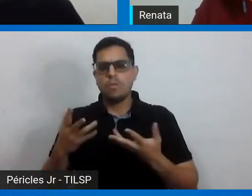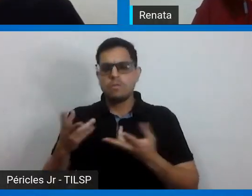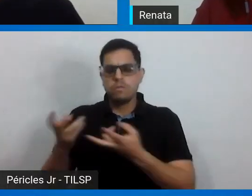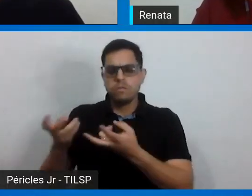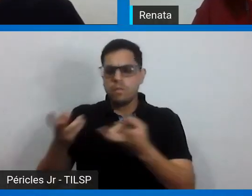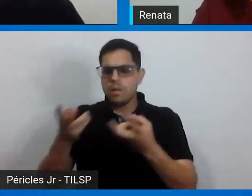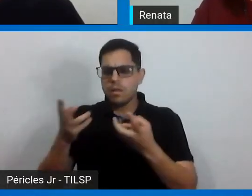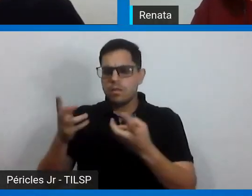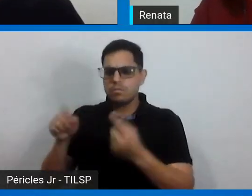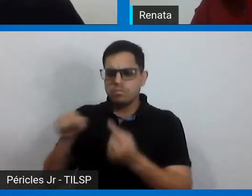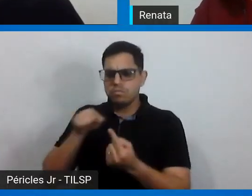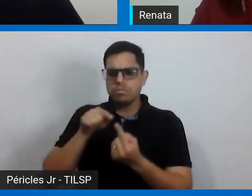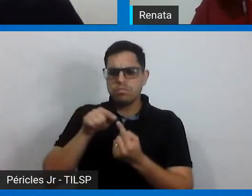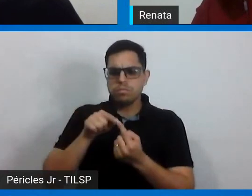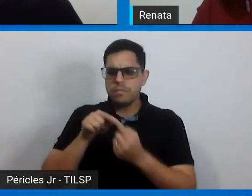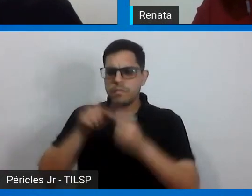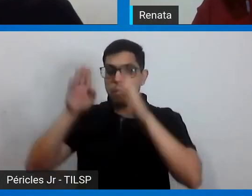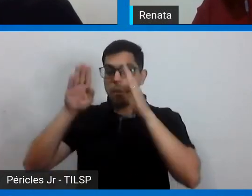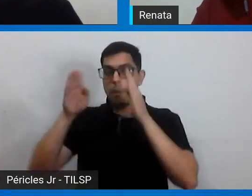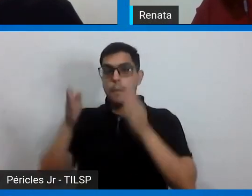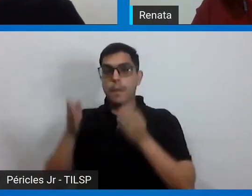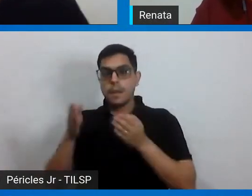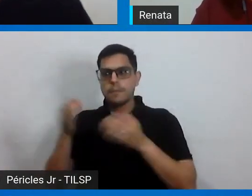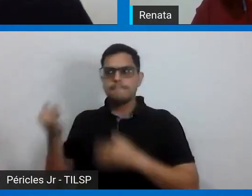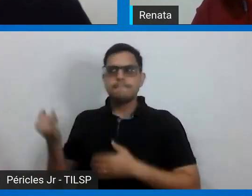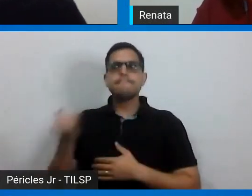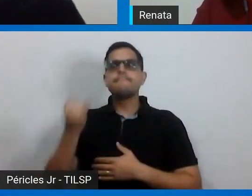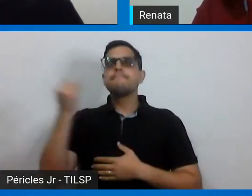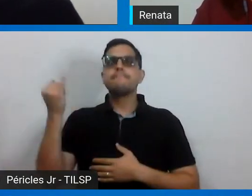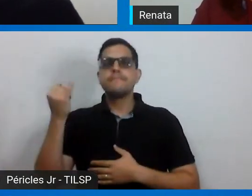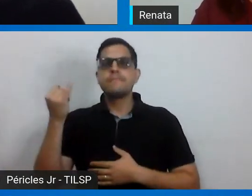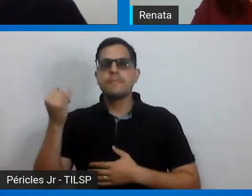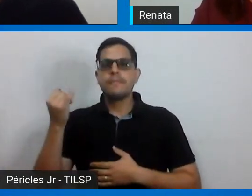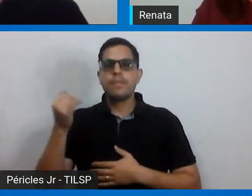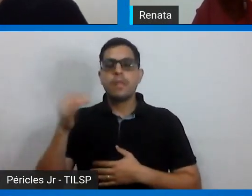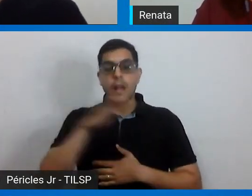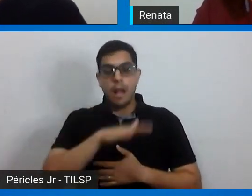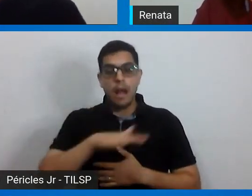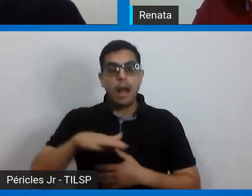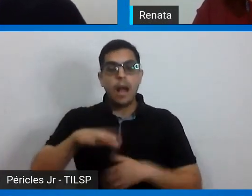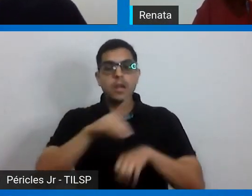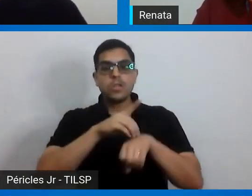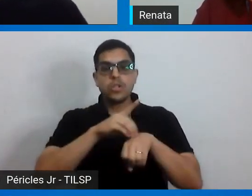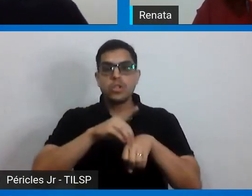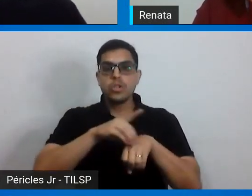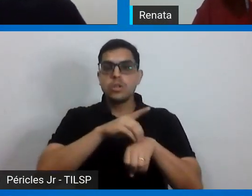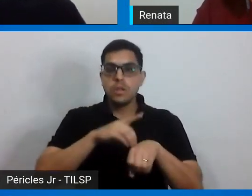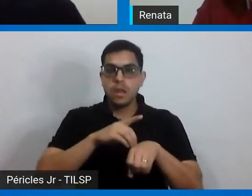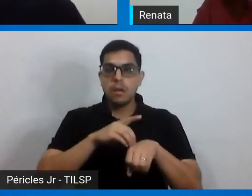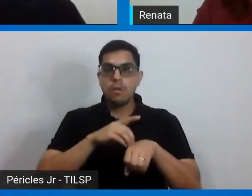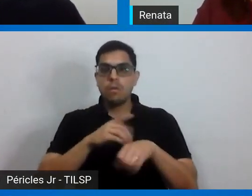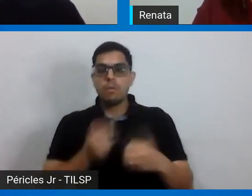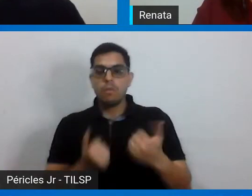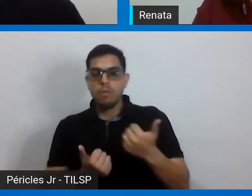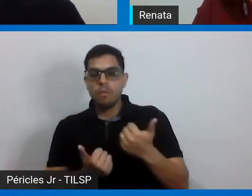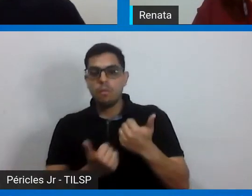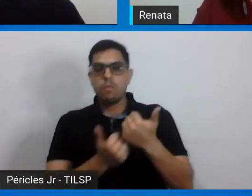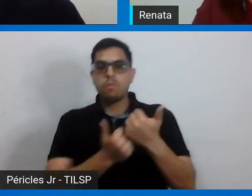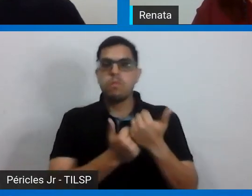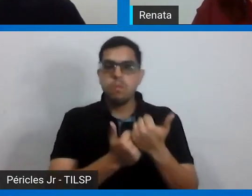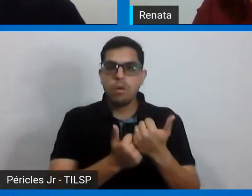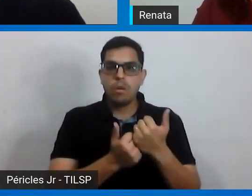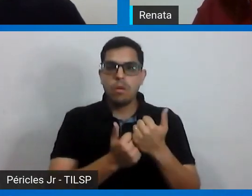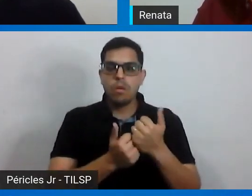um parênteses e o meio digital ele possa então agregar o processo educacional mas não